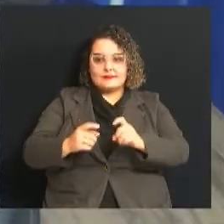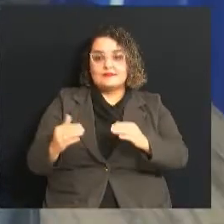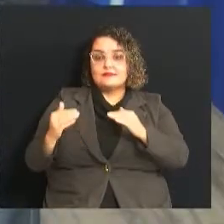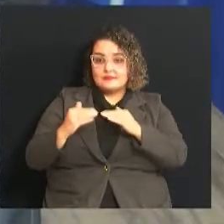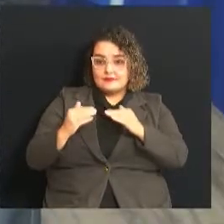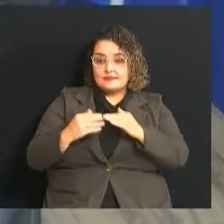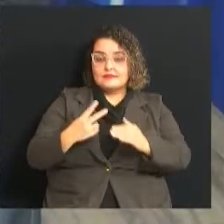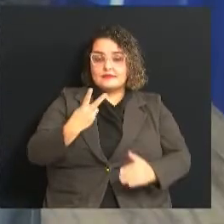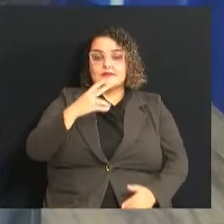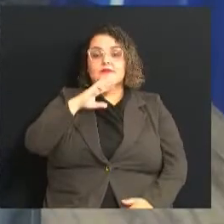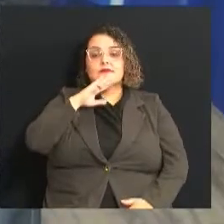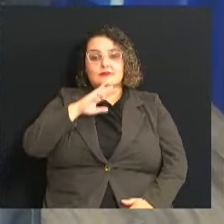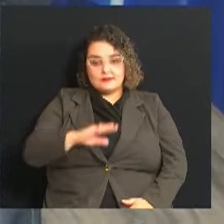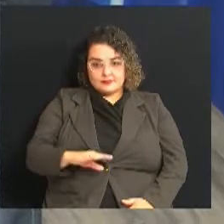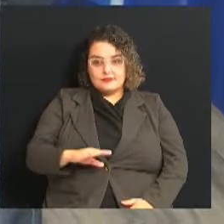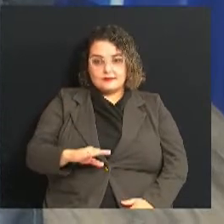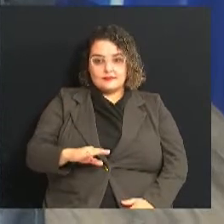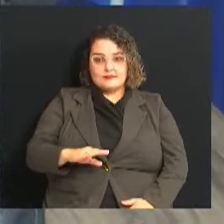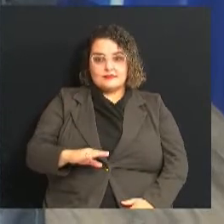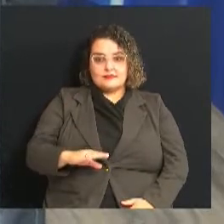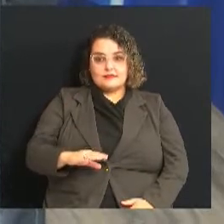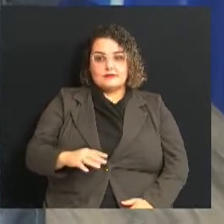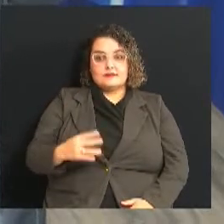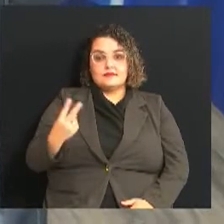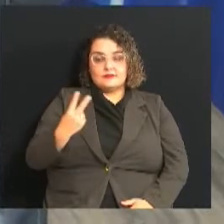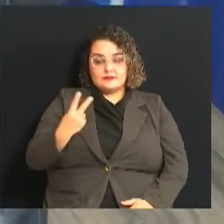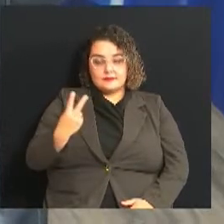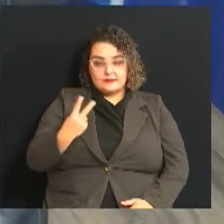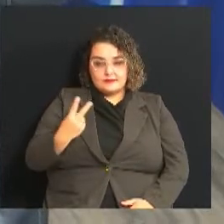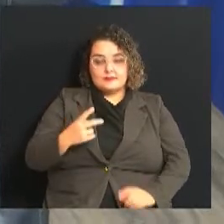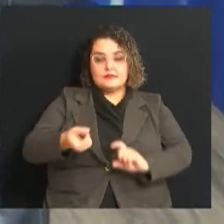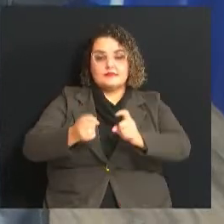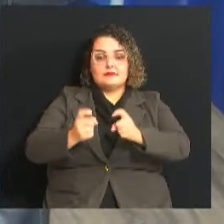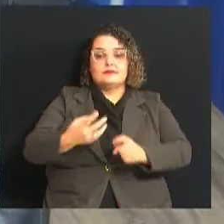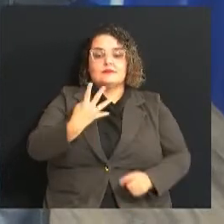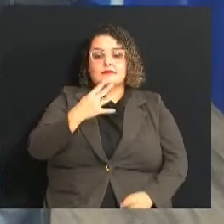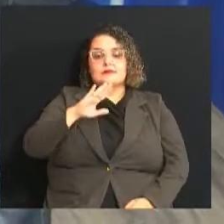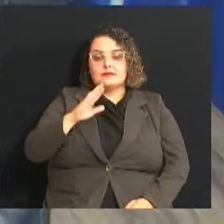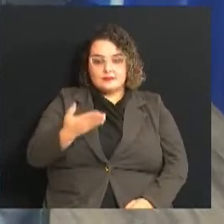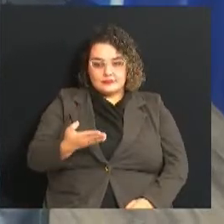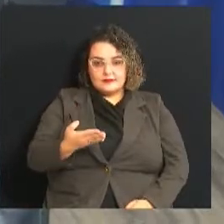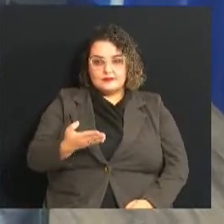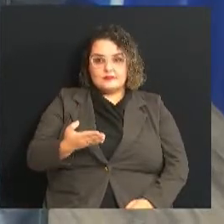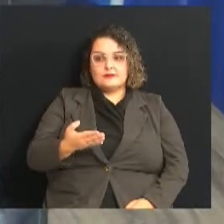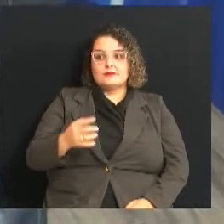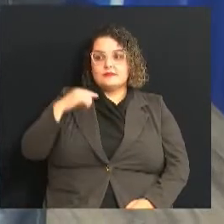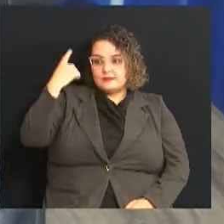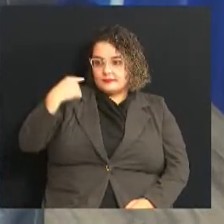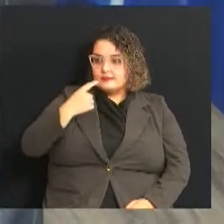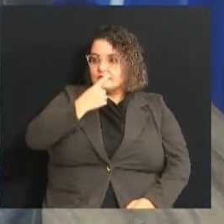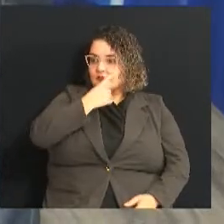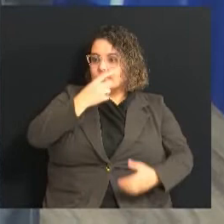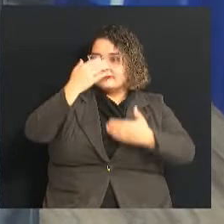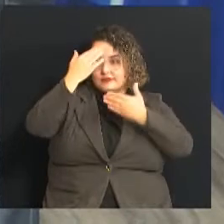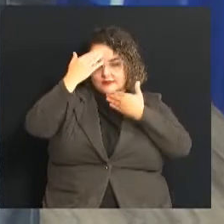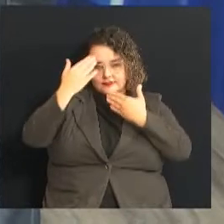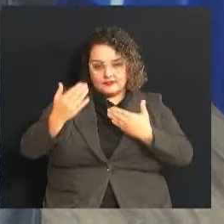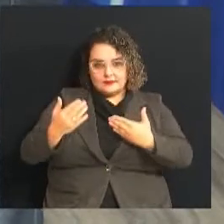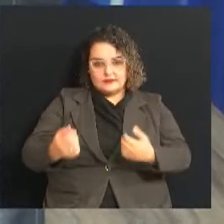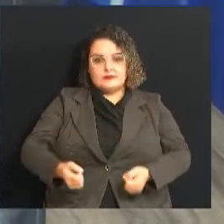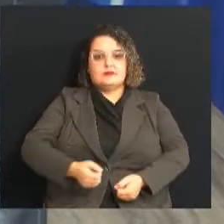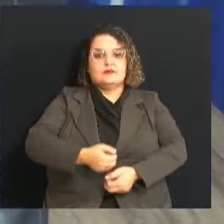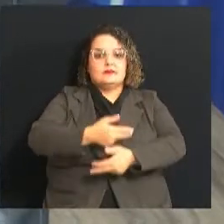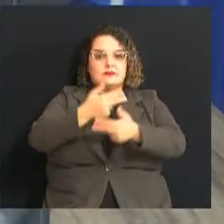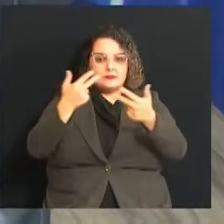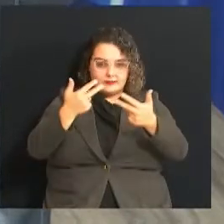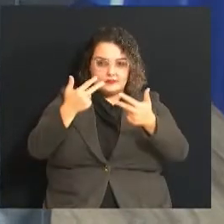às 14h e a segunda reunião às 16h. Mirna Abreu, muito obrigado pelas notícias da